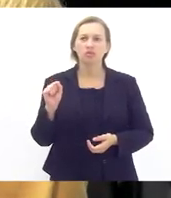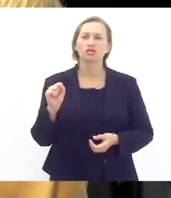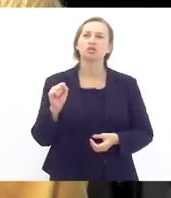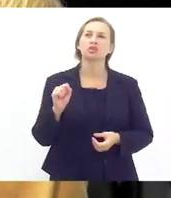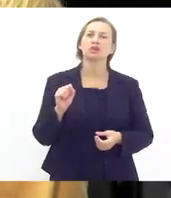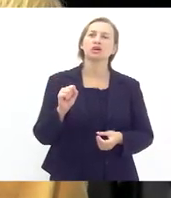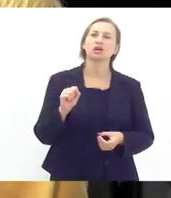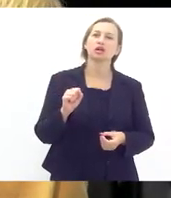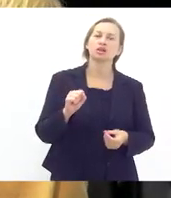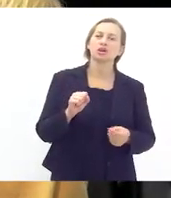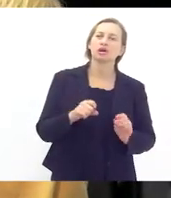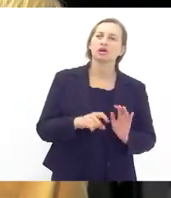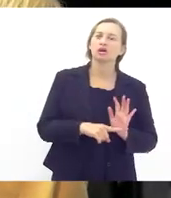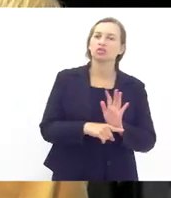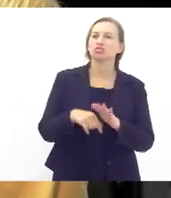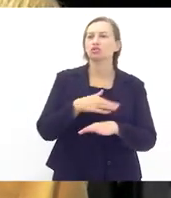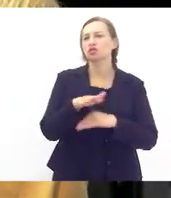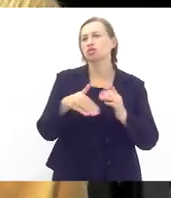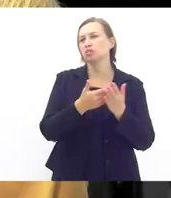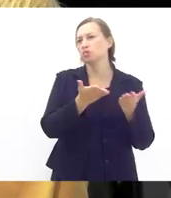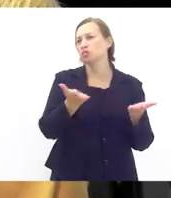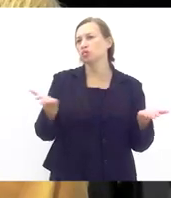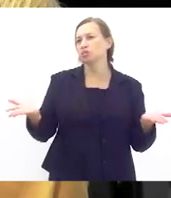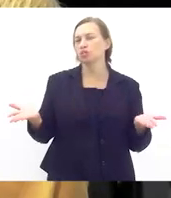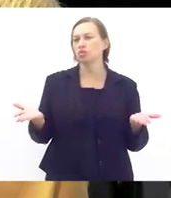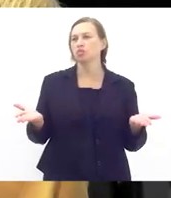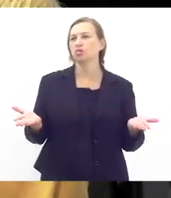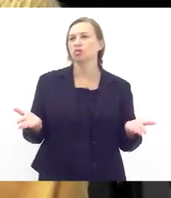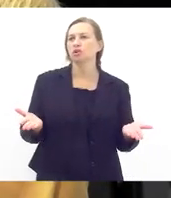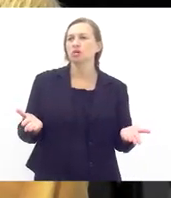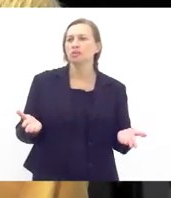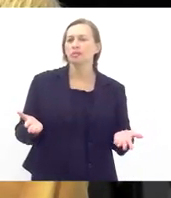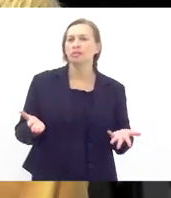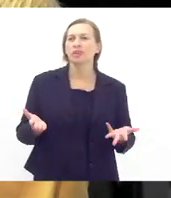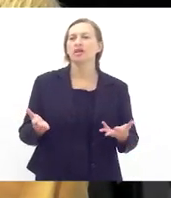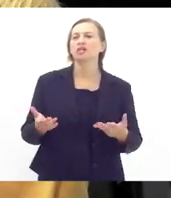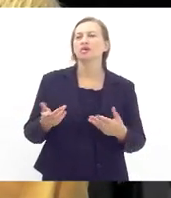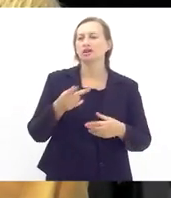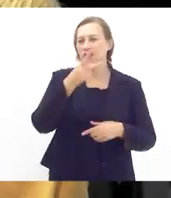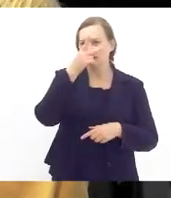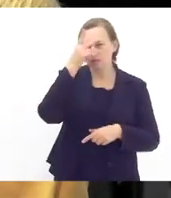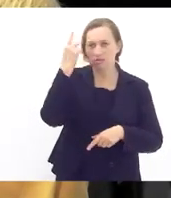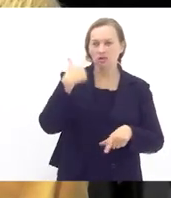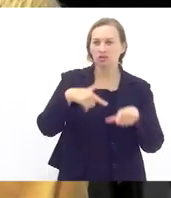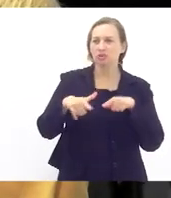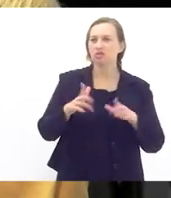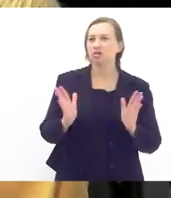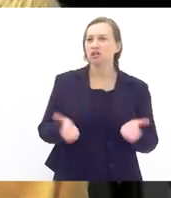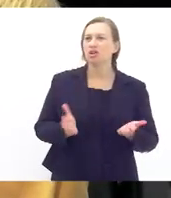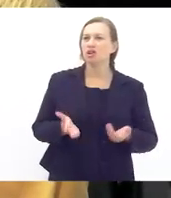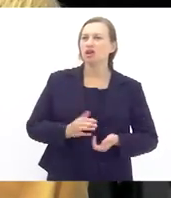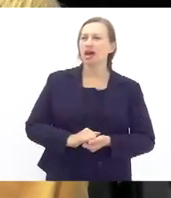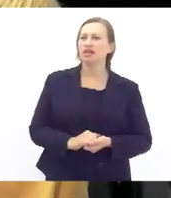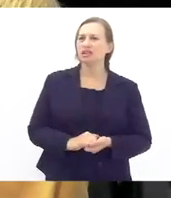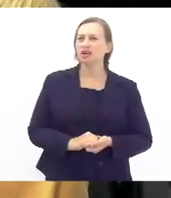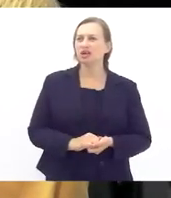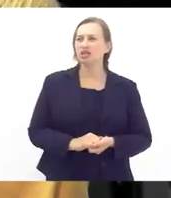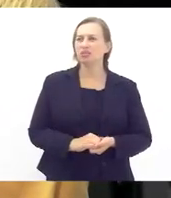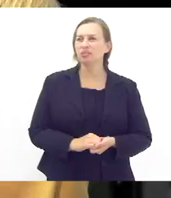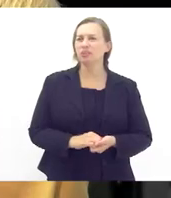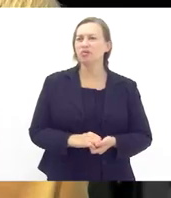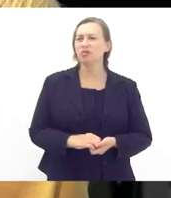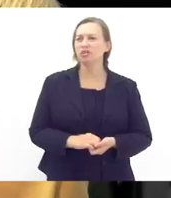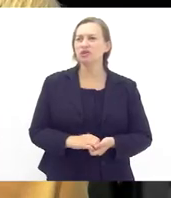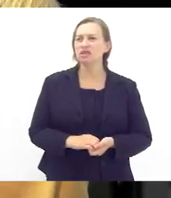contribuições de todos os senhores senhoras fazedores de Cultura trabalhadores que estão aqui vamos lá pode passar